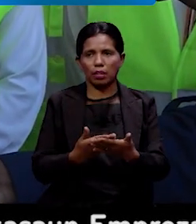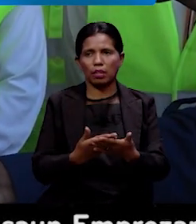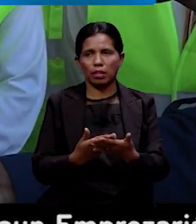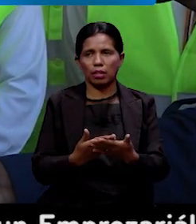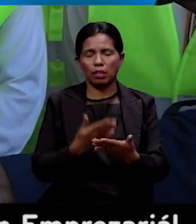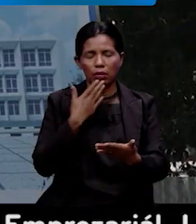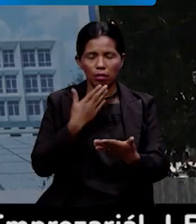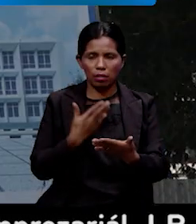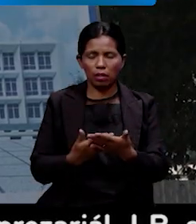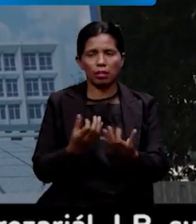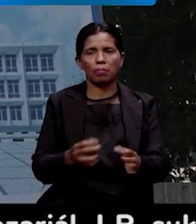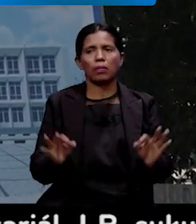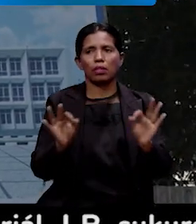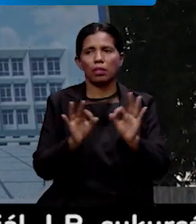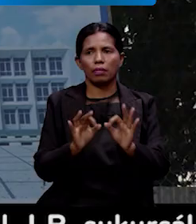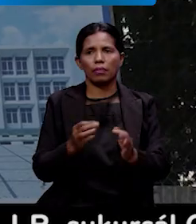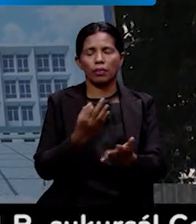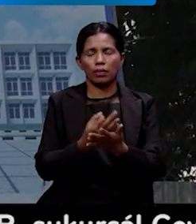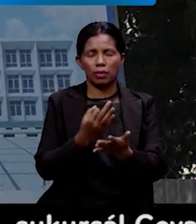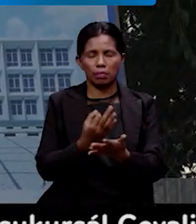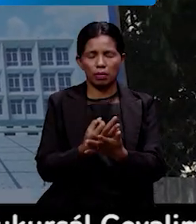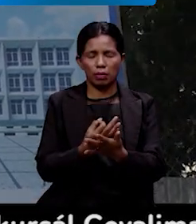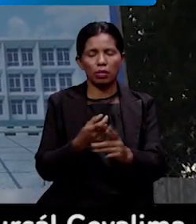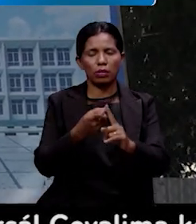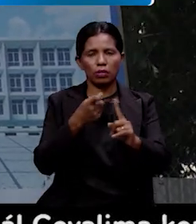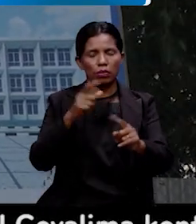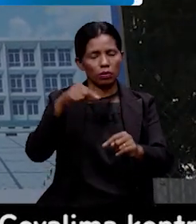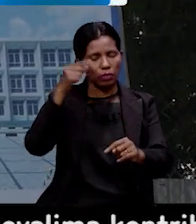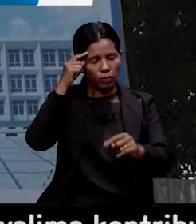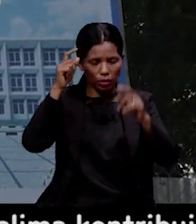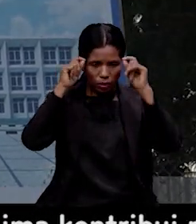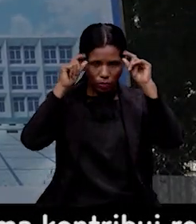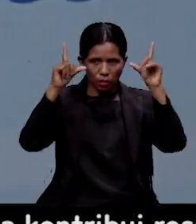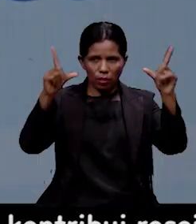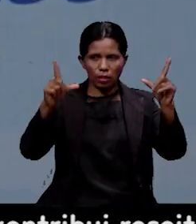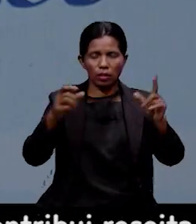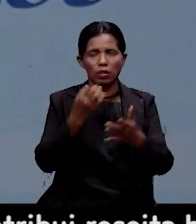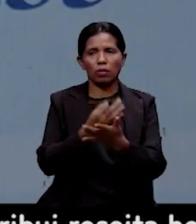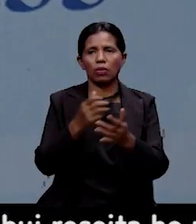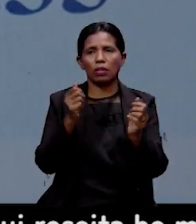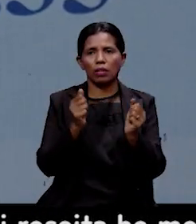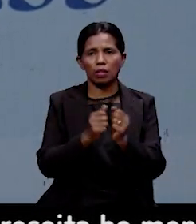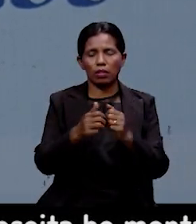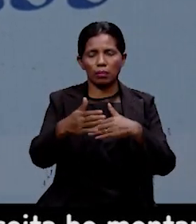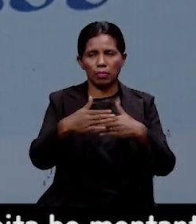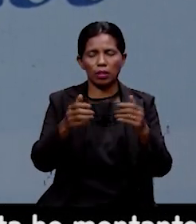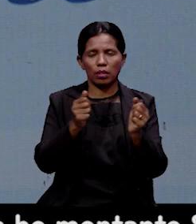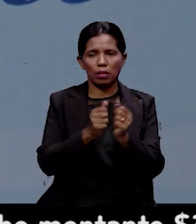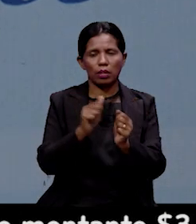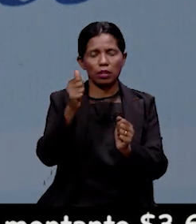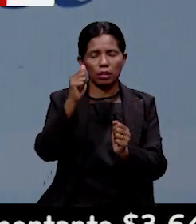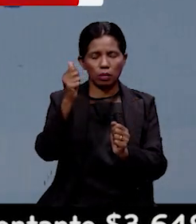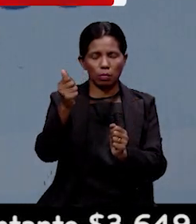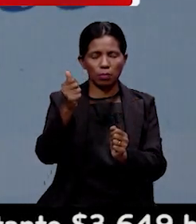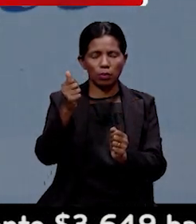Qualidade é importante los. Orçamento ba obra ne mai husi governo Timor-Leste, o montante basic tokon sanulo resin